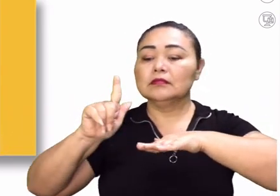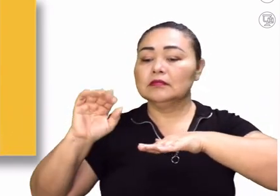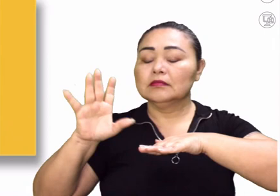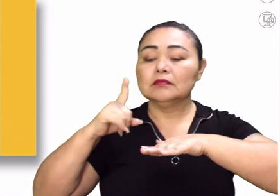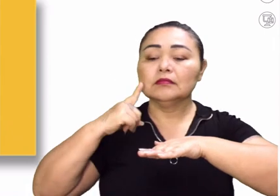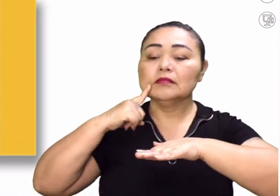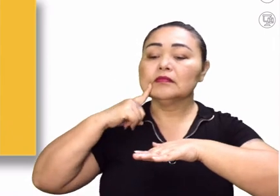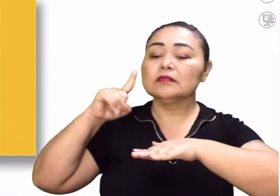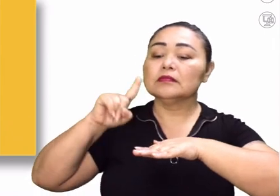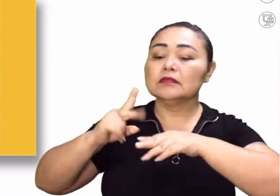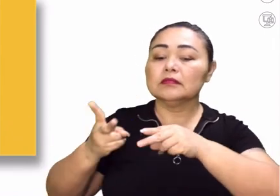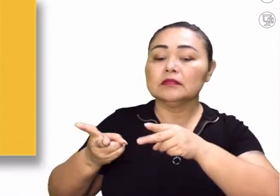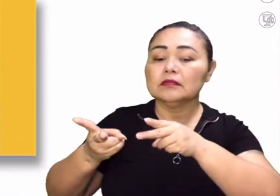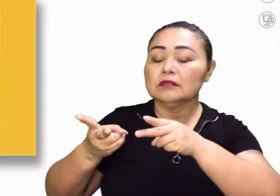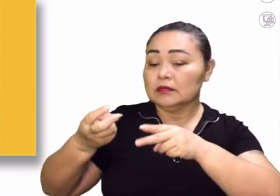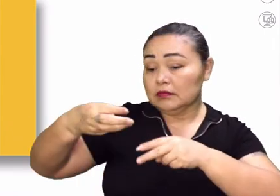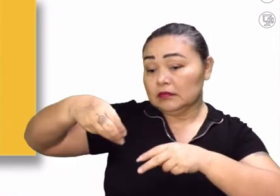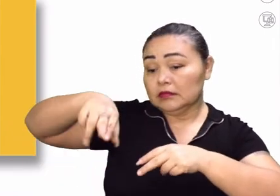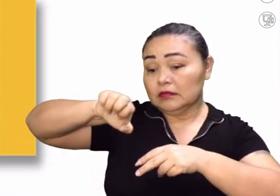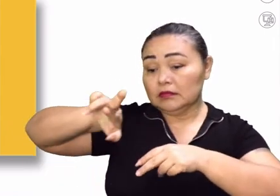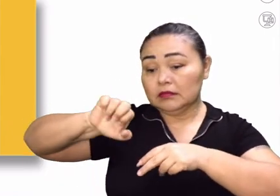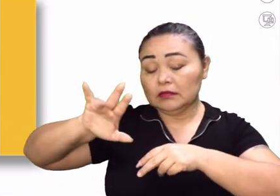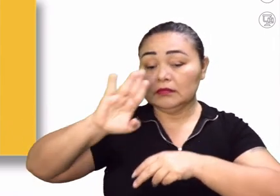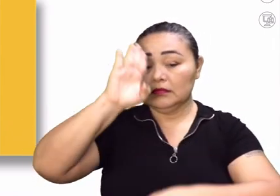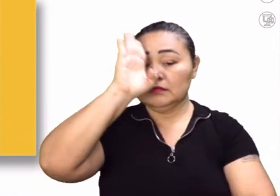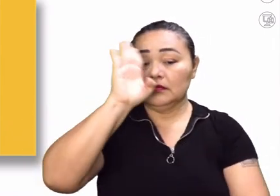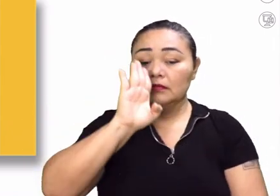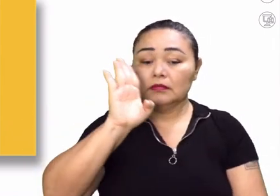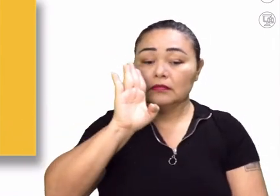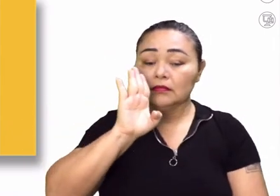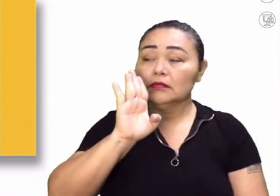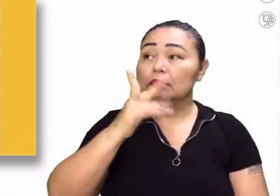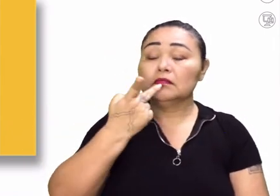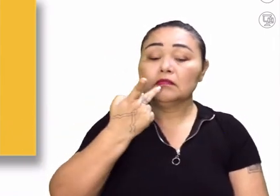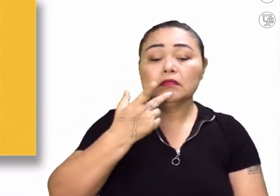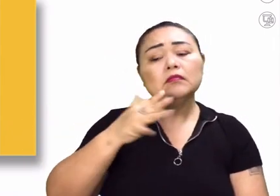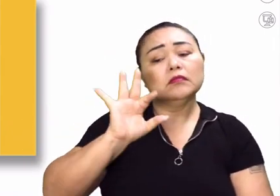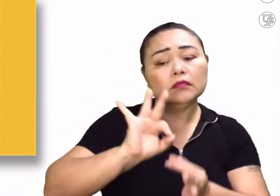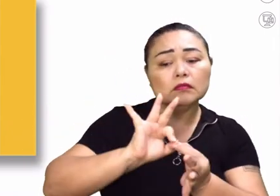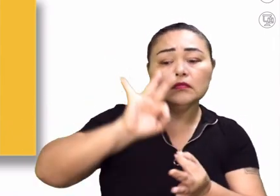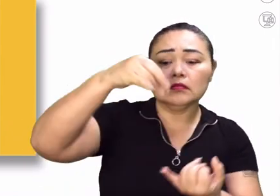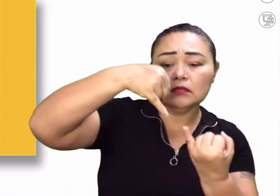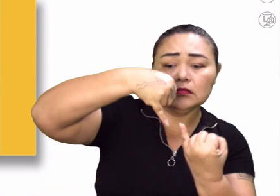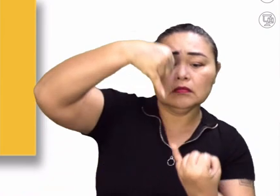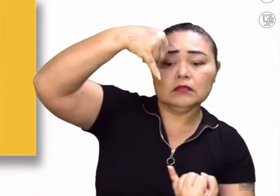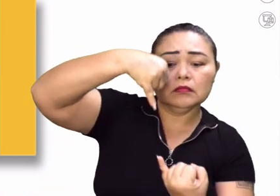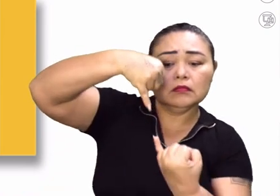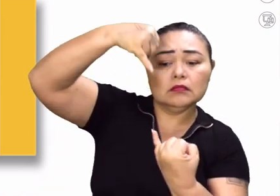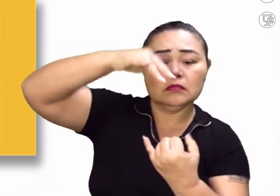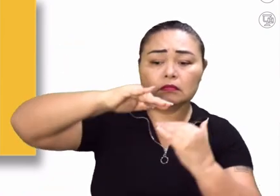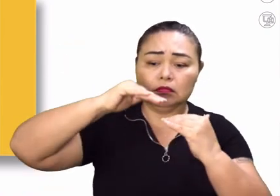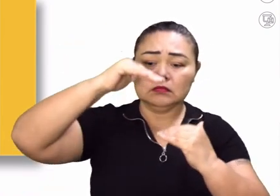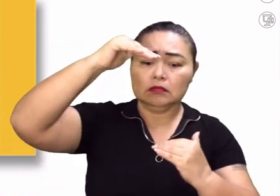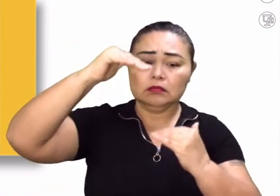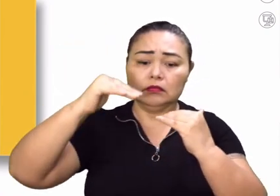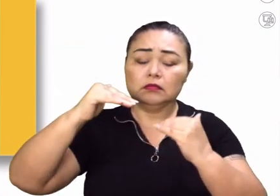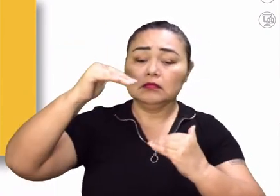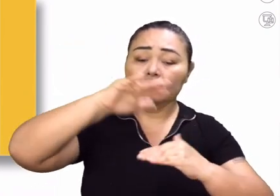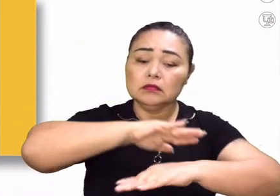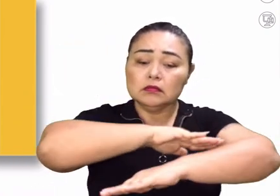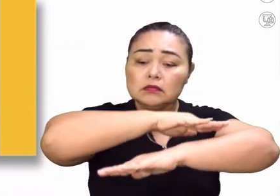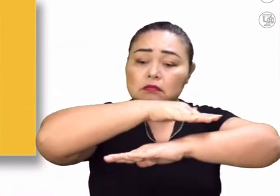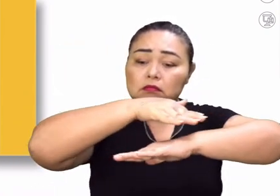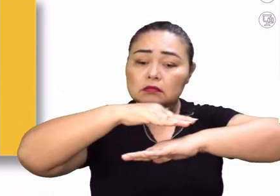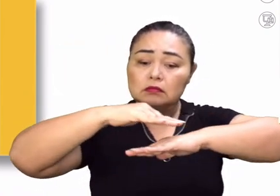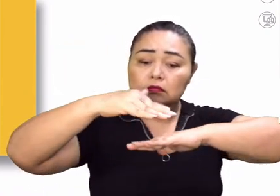e mineração do Brasil altimetria até falamos um pouco sobre isso né vamos ver agora com mais detalhes